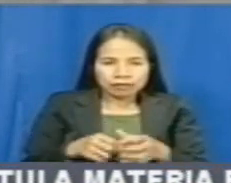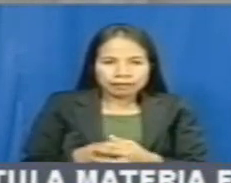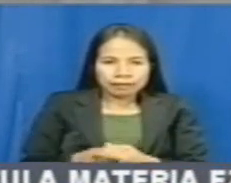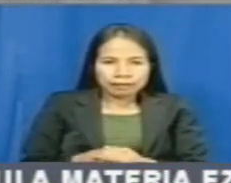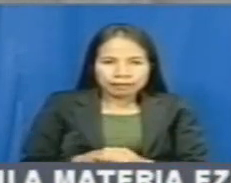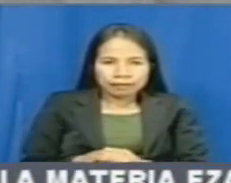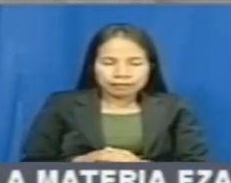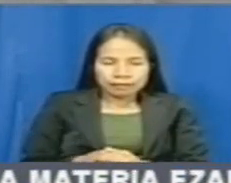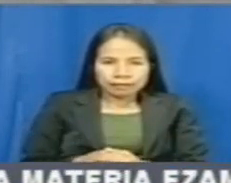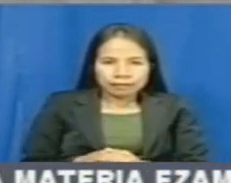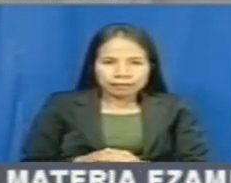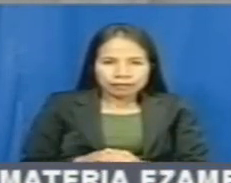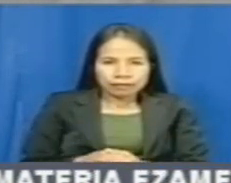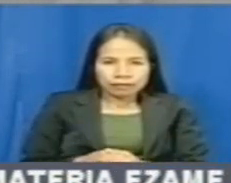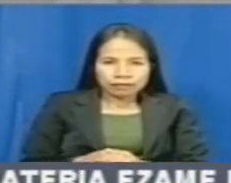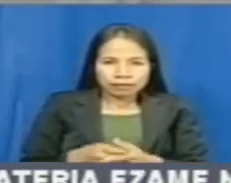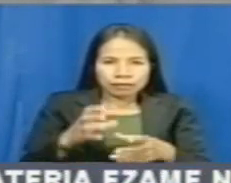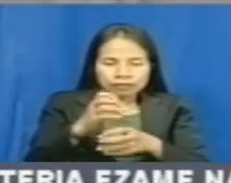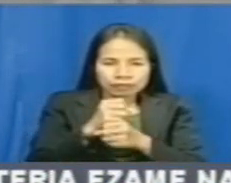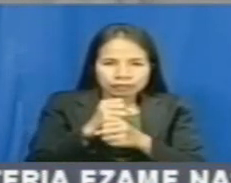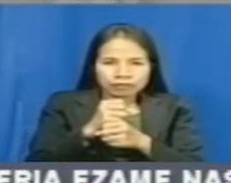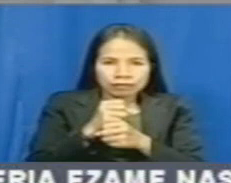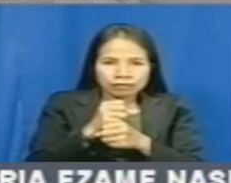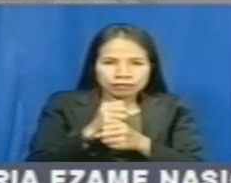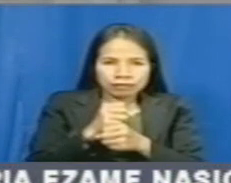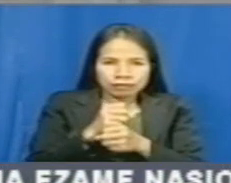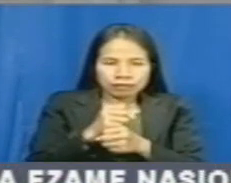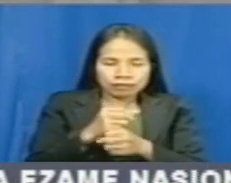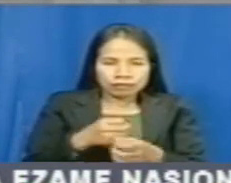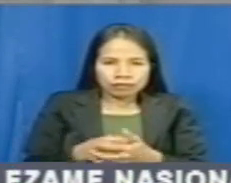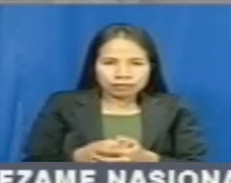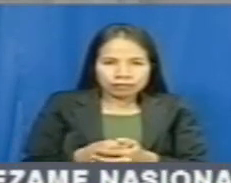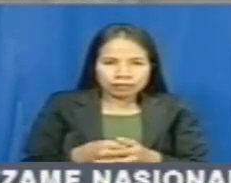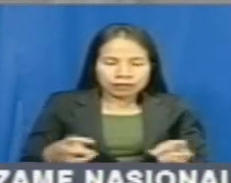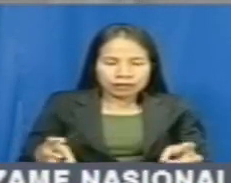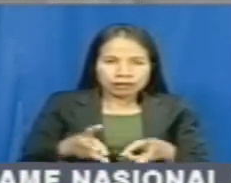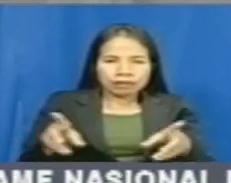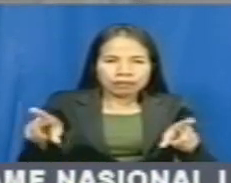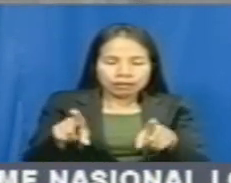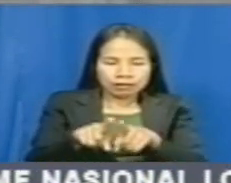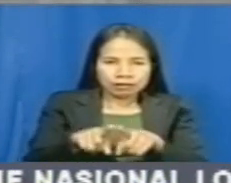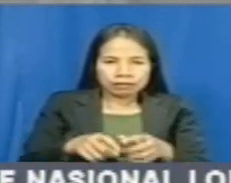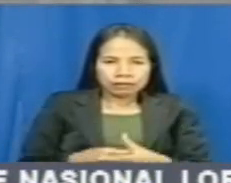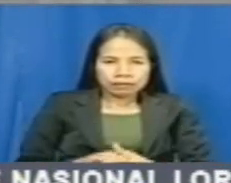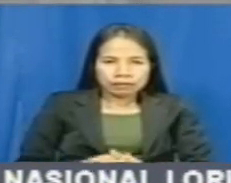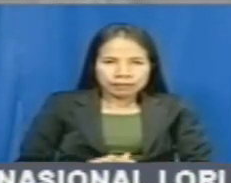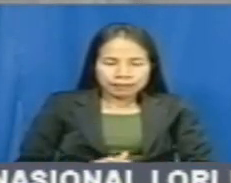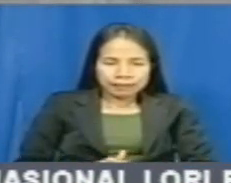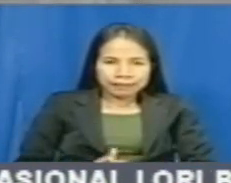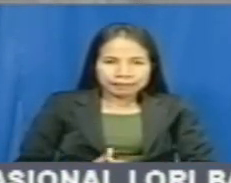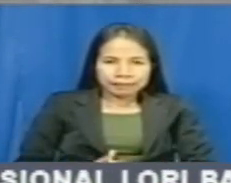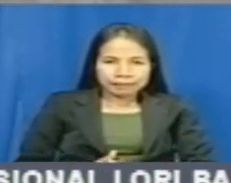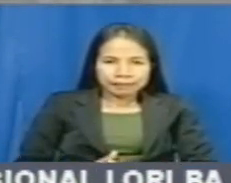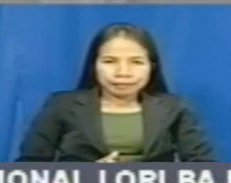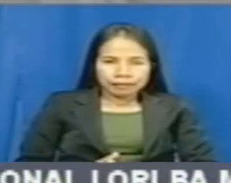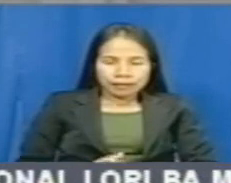mate. O meu chefe tu matasse, o sai para não se mate. Tala na tua cara, tu não sei. E já